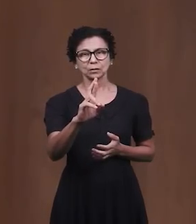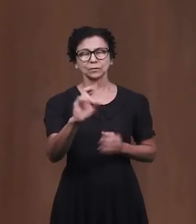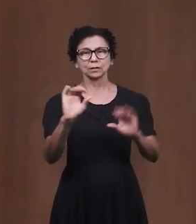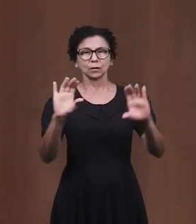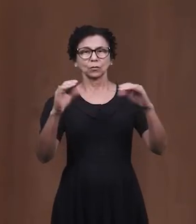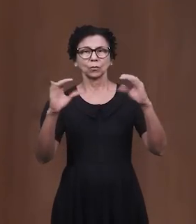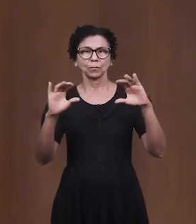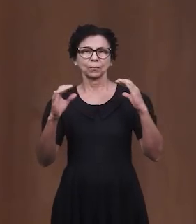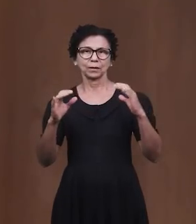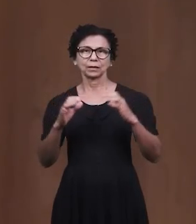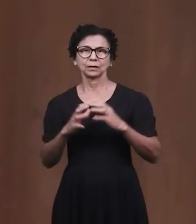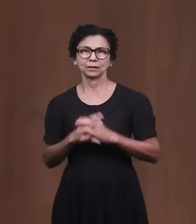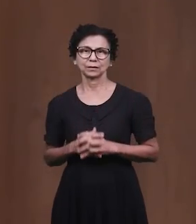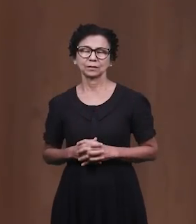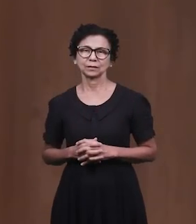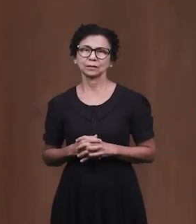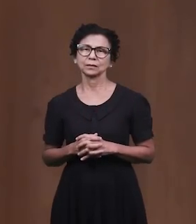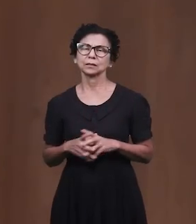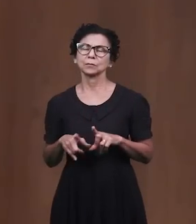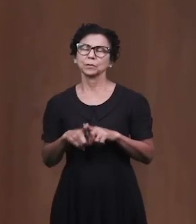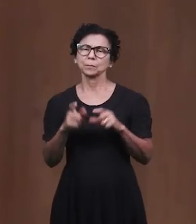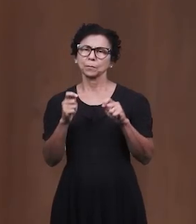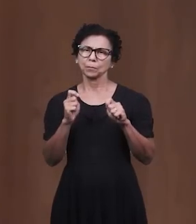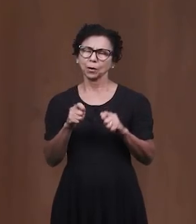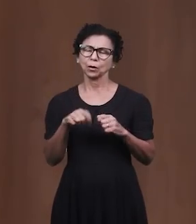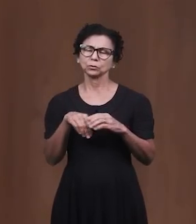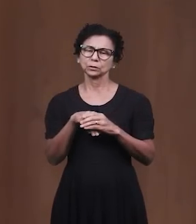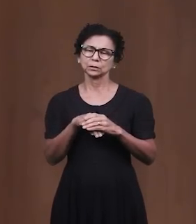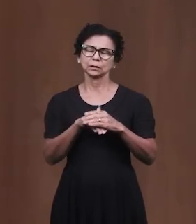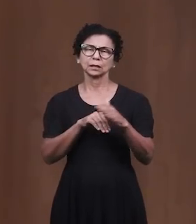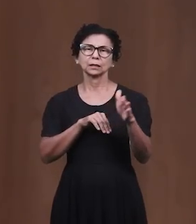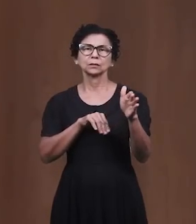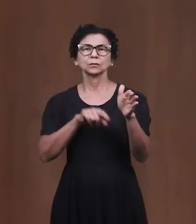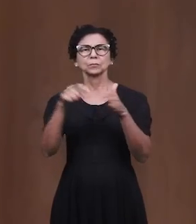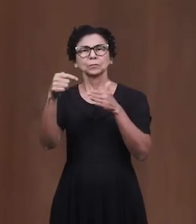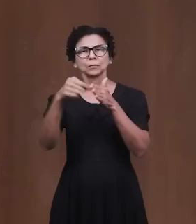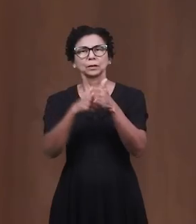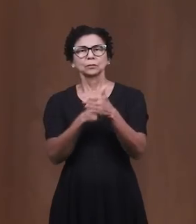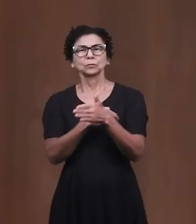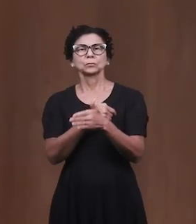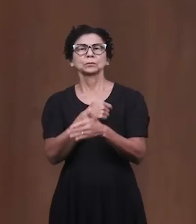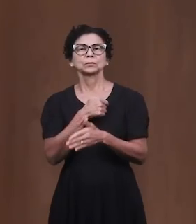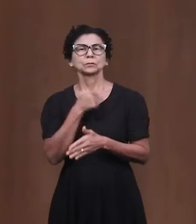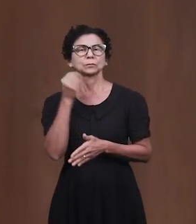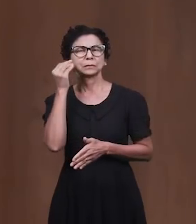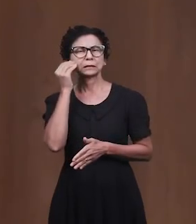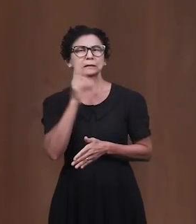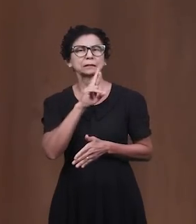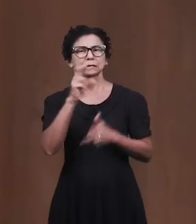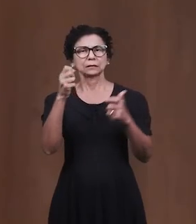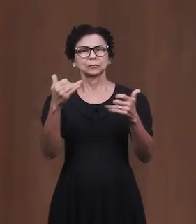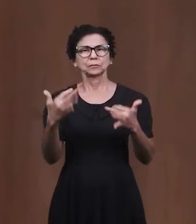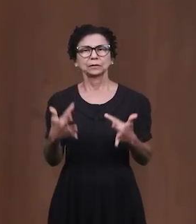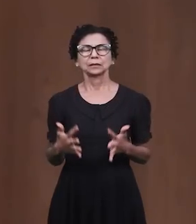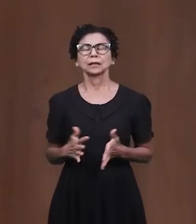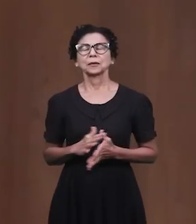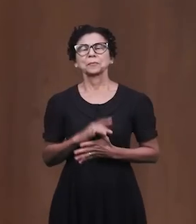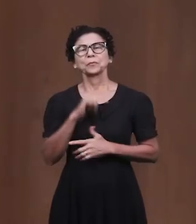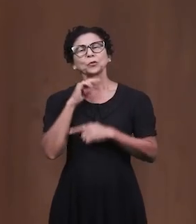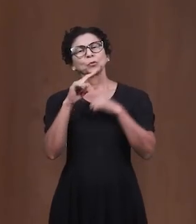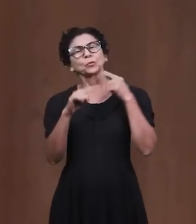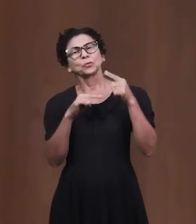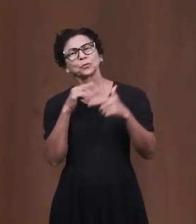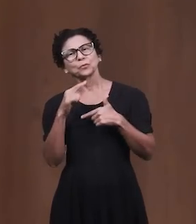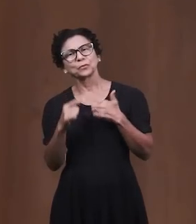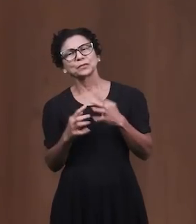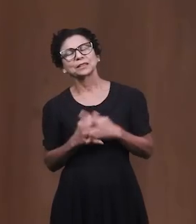comentário você pode fazer pergunta, nós vamos tentar responder as suas perguntas para esclarecer dúvidas ou colocar a